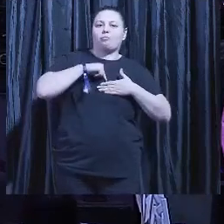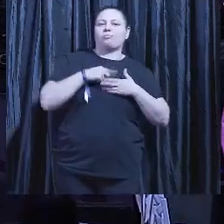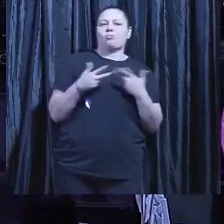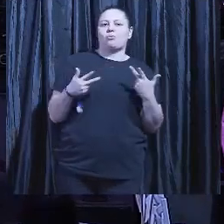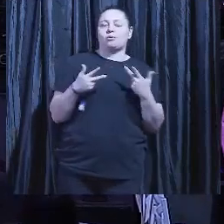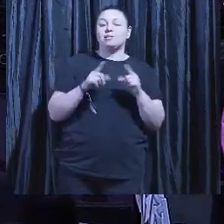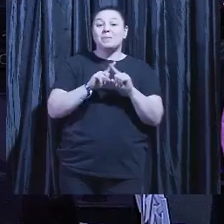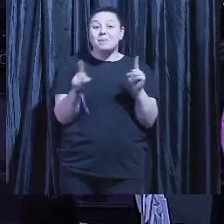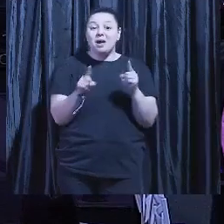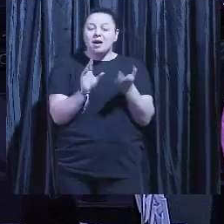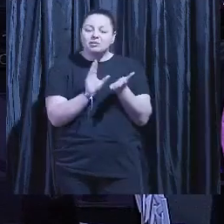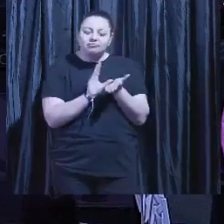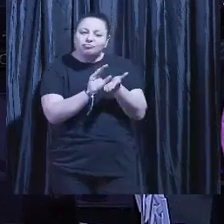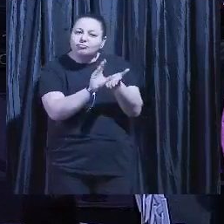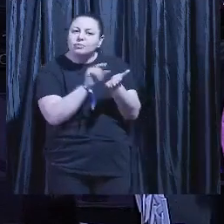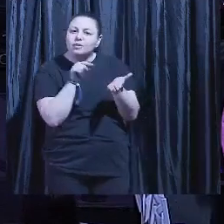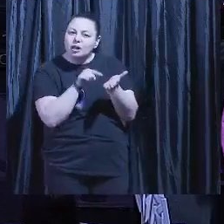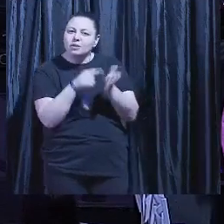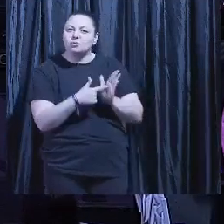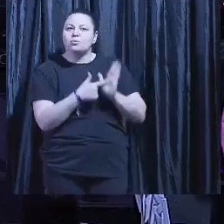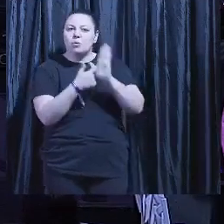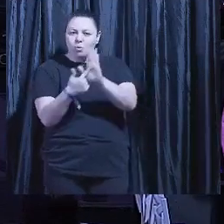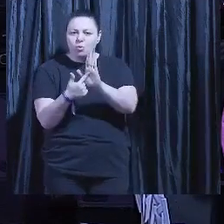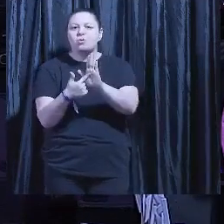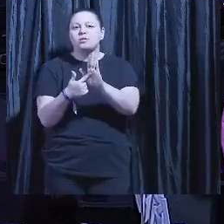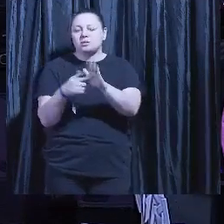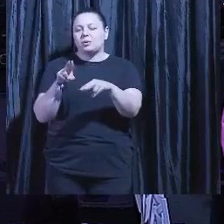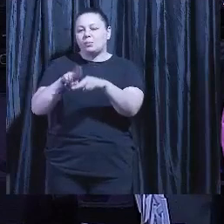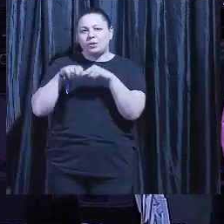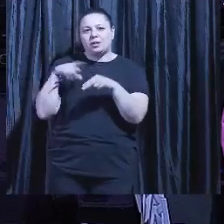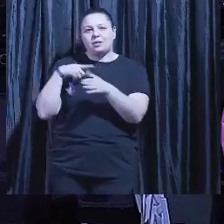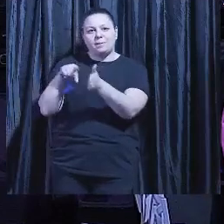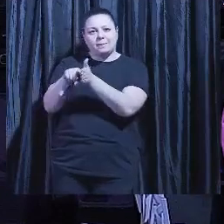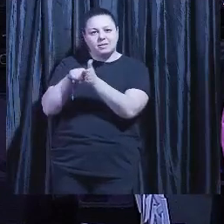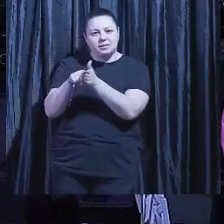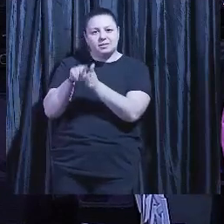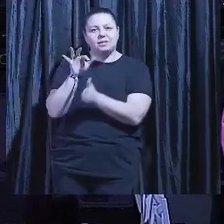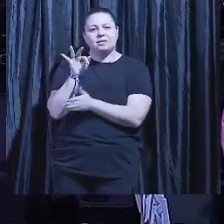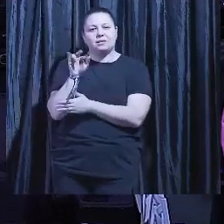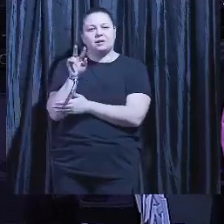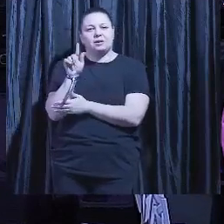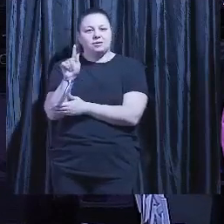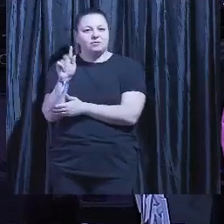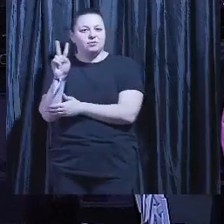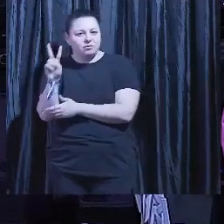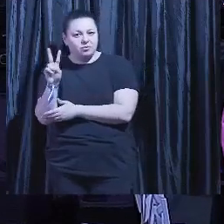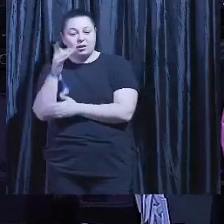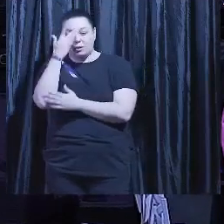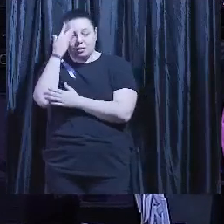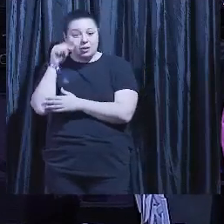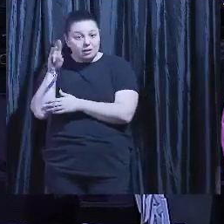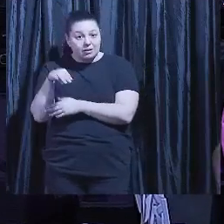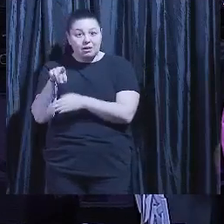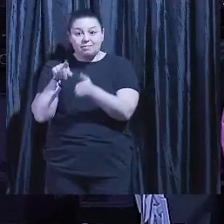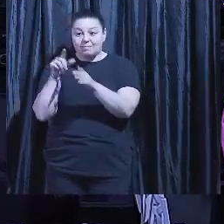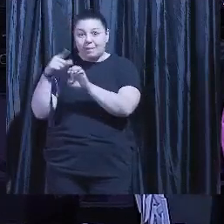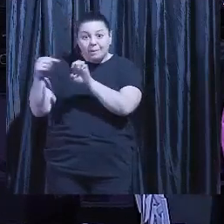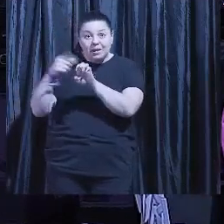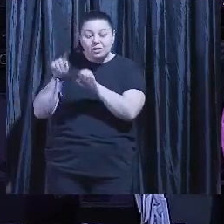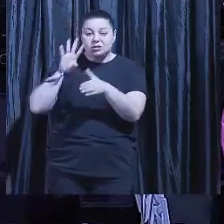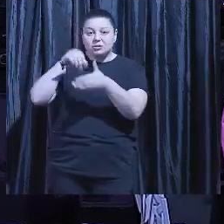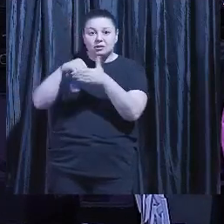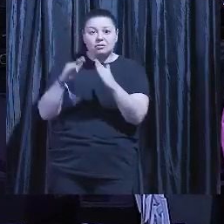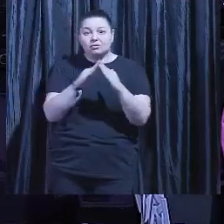dados mostram, né, segundo a pesquisa da FGV junto com a Arimax, que quem empreende na periferia